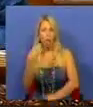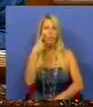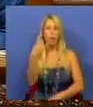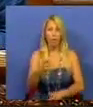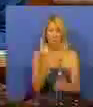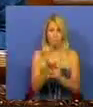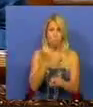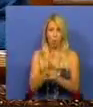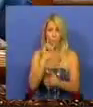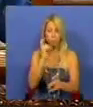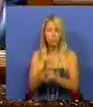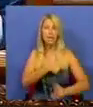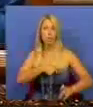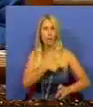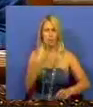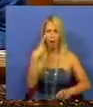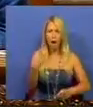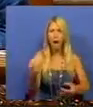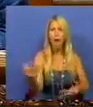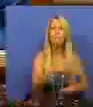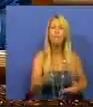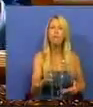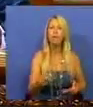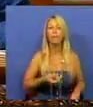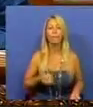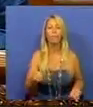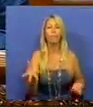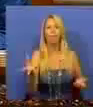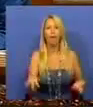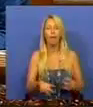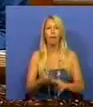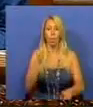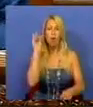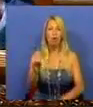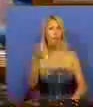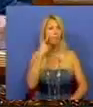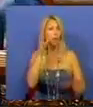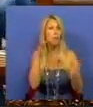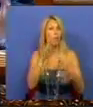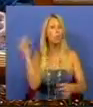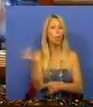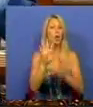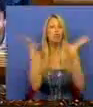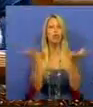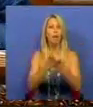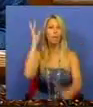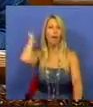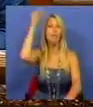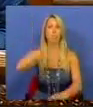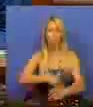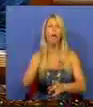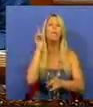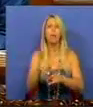próprias inspeções. Negligenciou os alertas da Procuradoria-Geral da República. Negligenciou a Operação